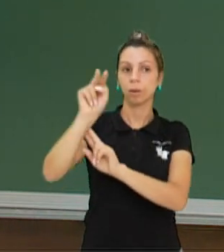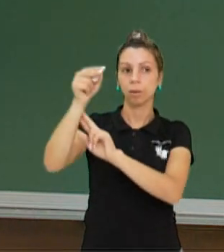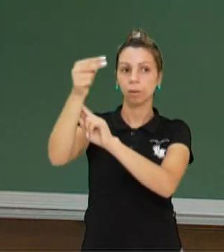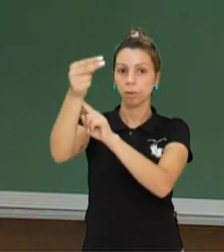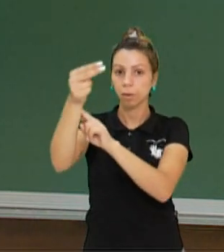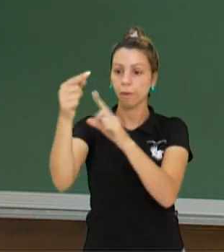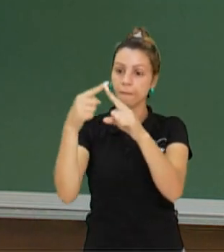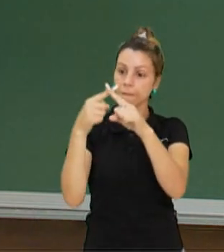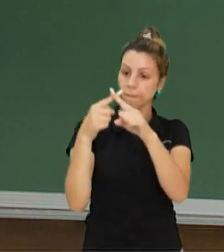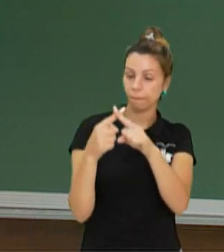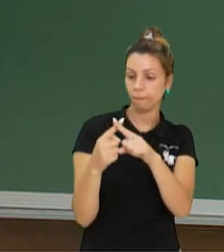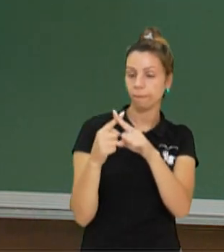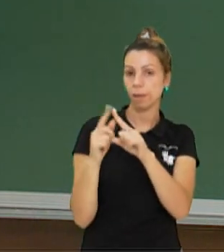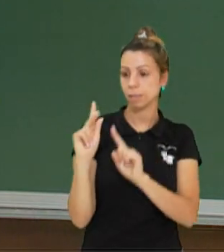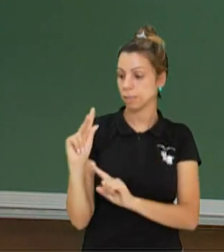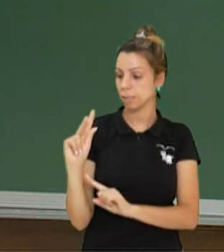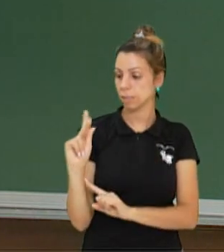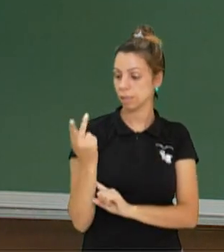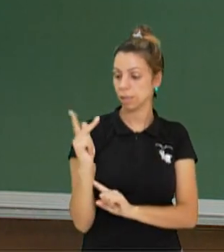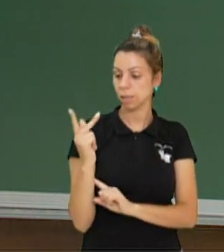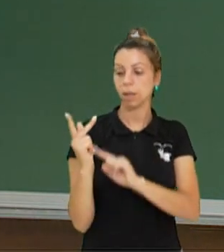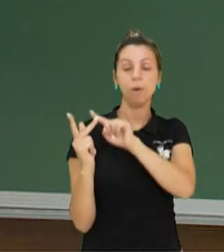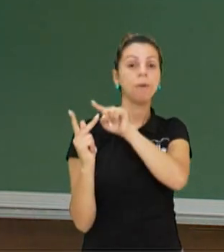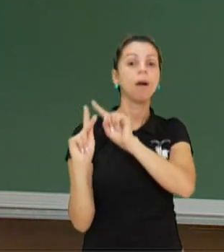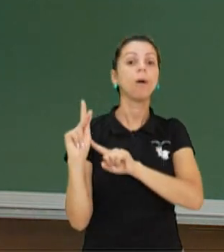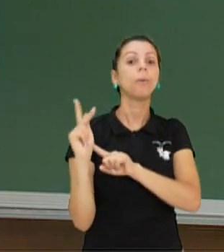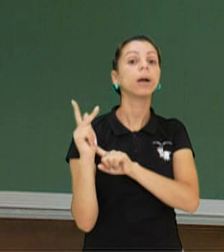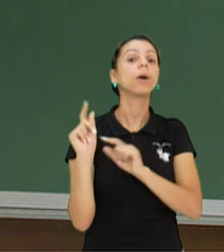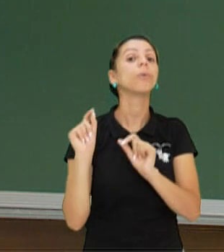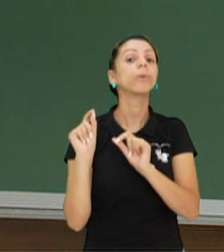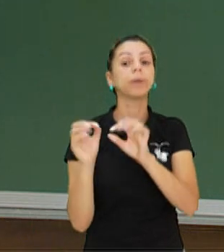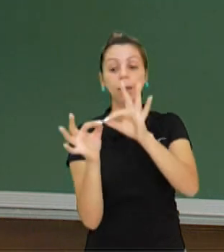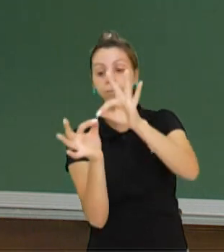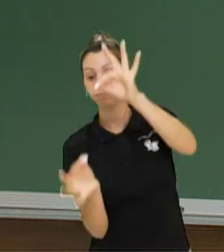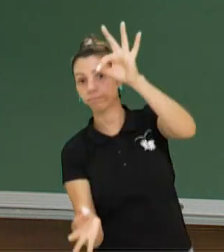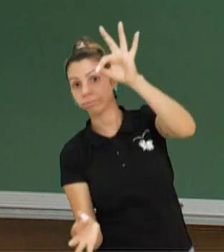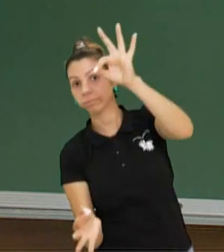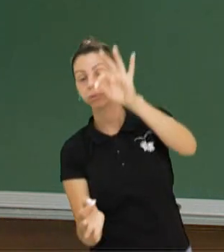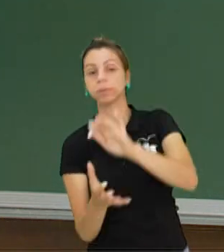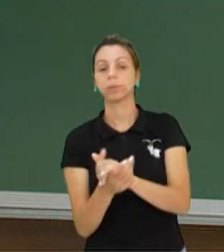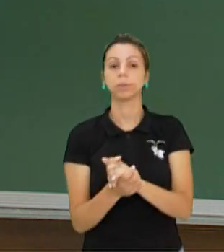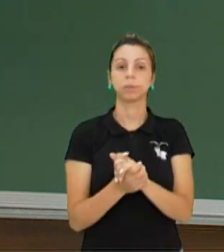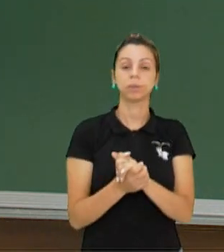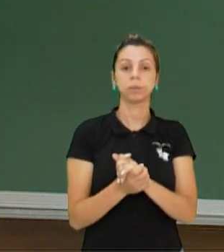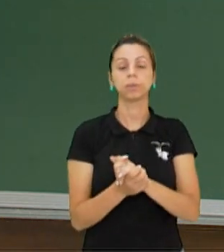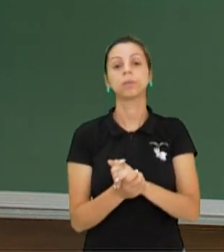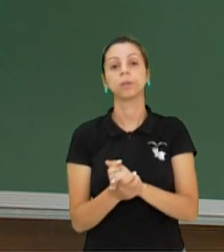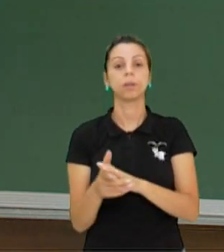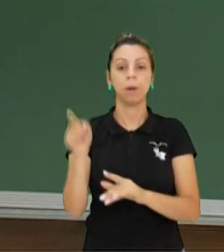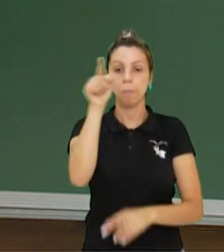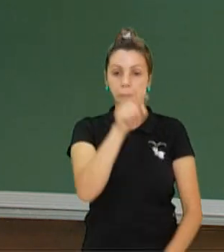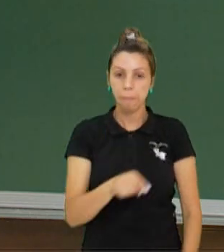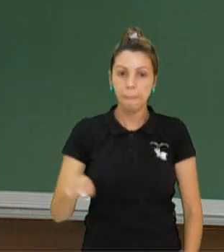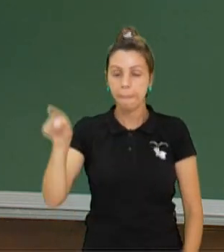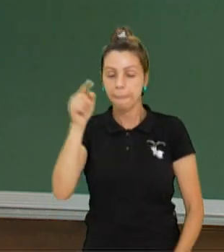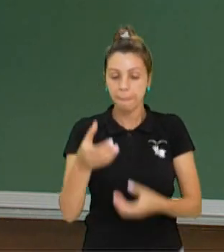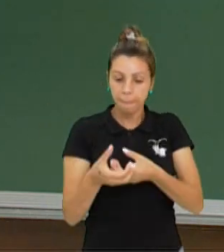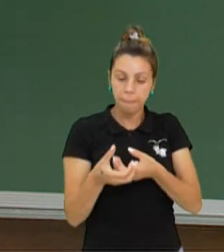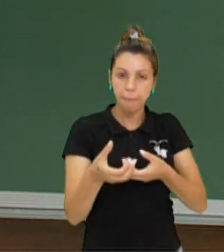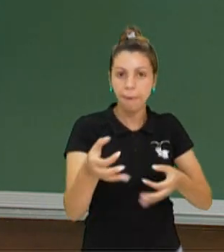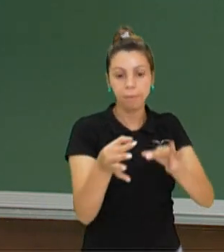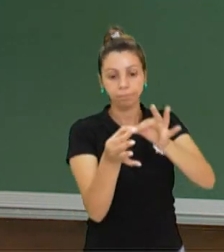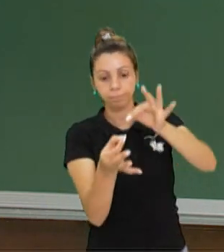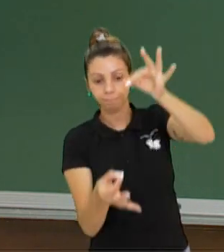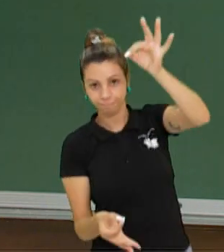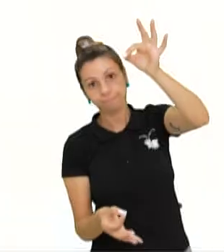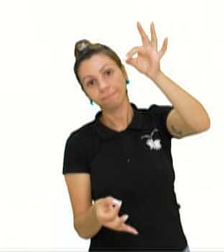do cilindro. A gente está trabalhando com mangueira, mas a mangueira tem o formato cilíndrico. E o comprimento da mangueira, como eu já falei, é a altura